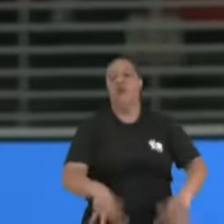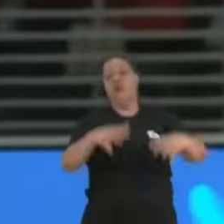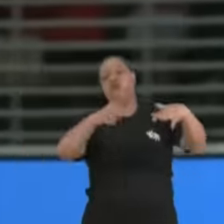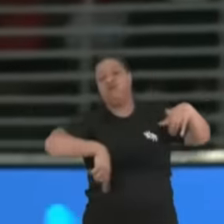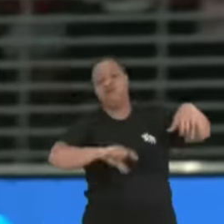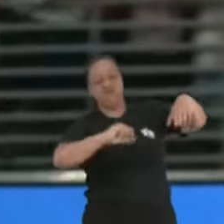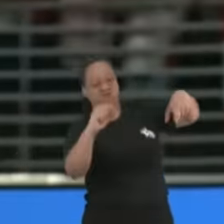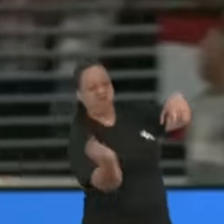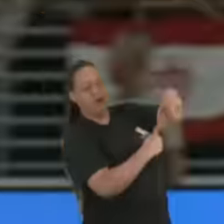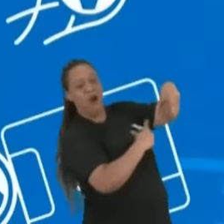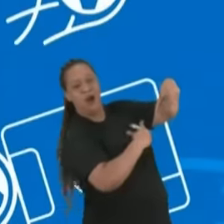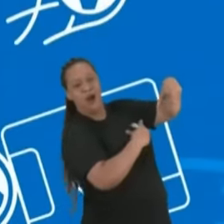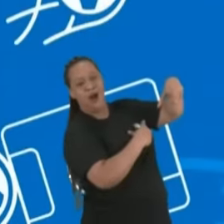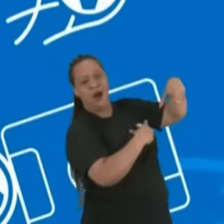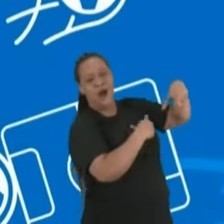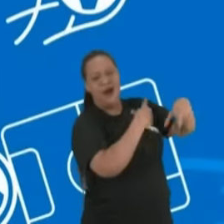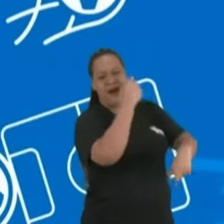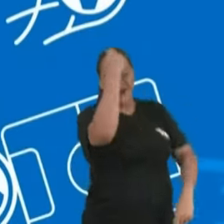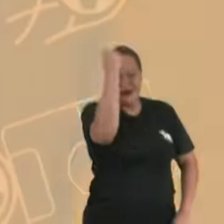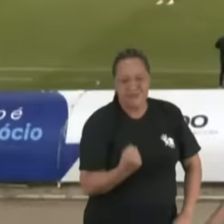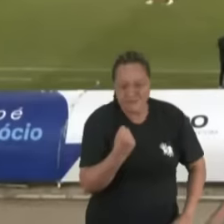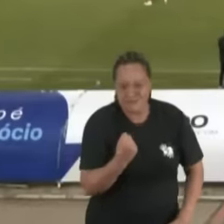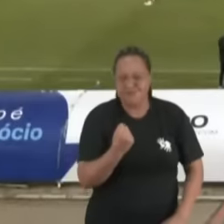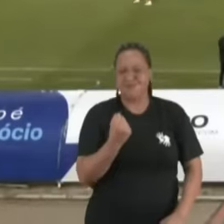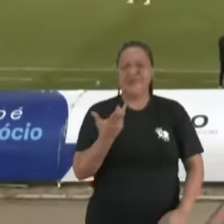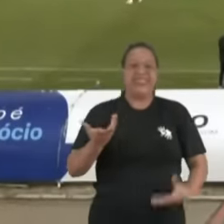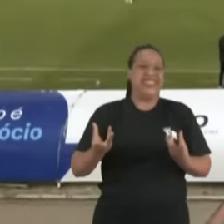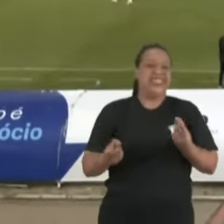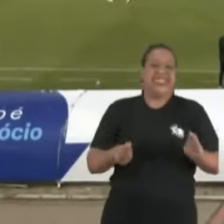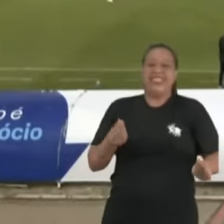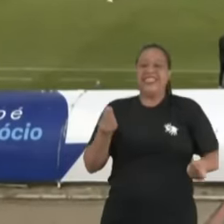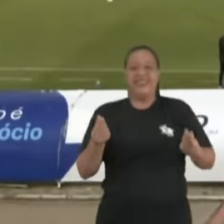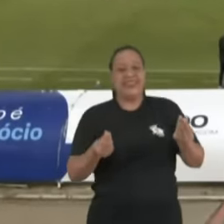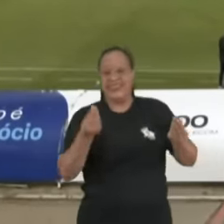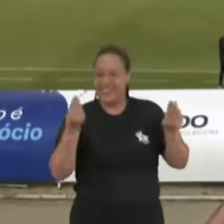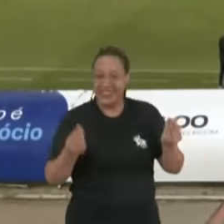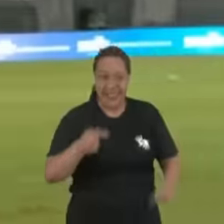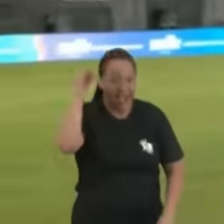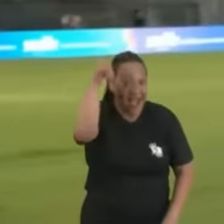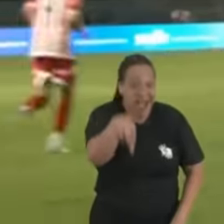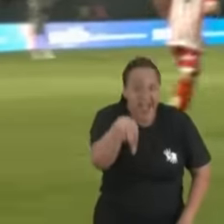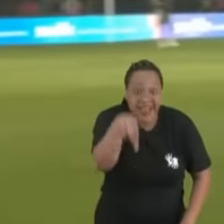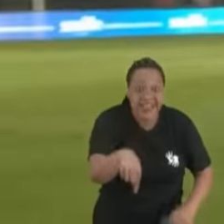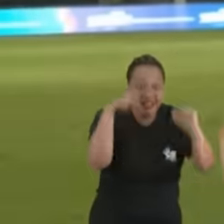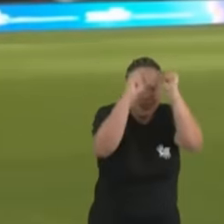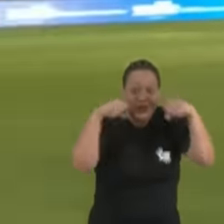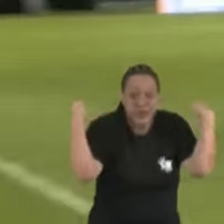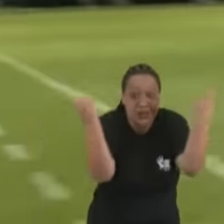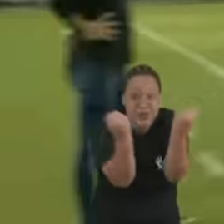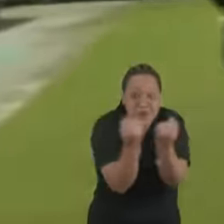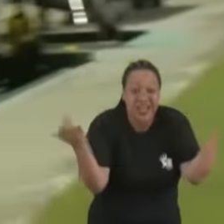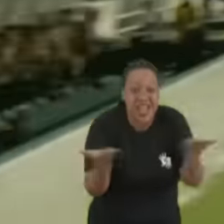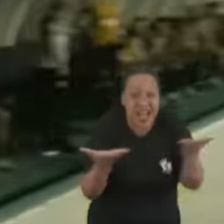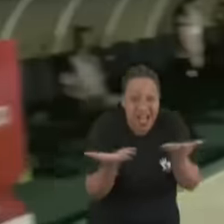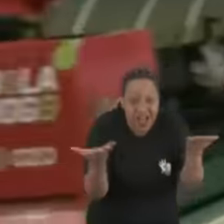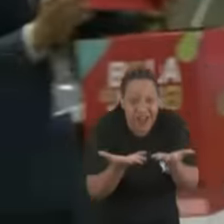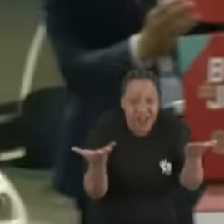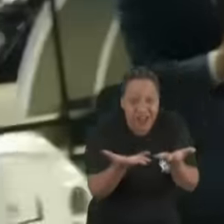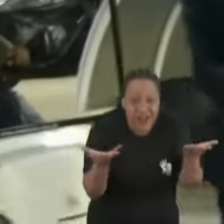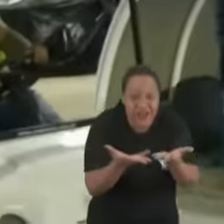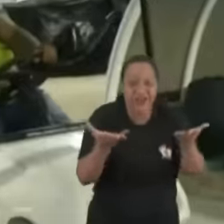no cantinho esquerdo do Bruno Pianissola. É galera, aqui no Rei Pelé agora, CRBT